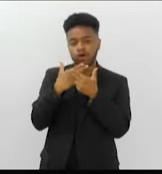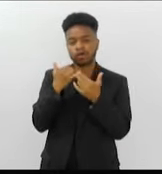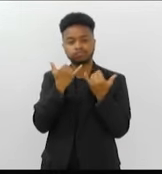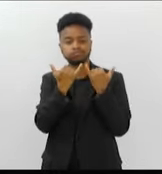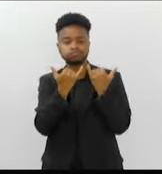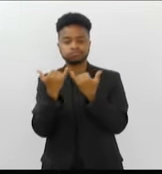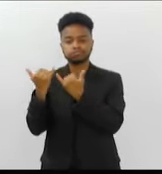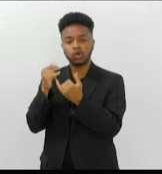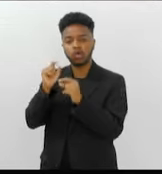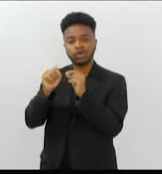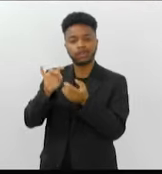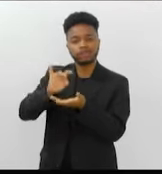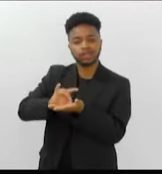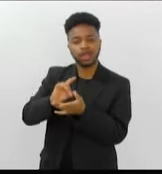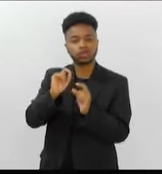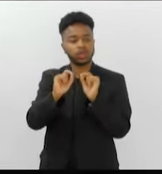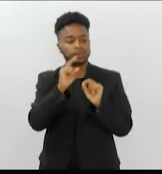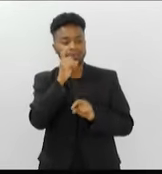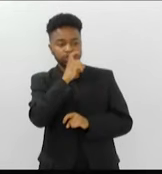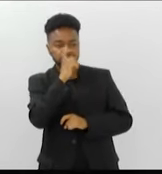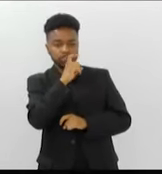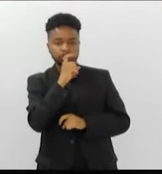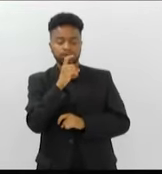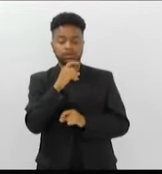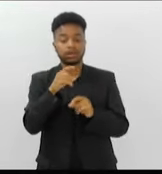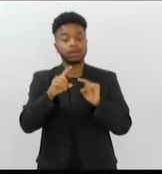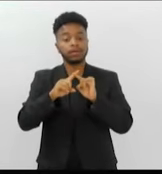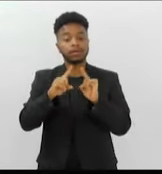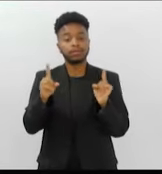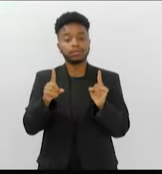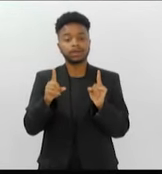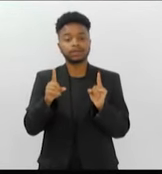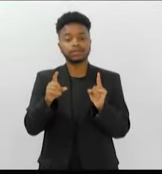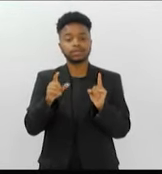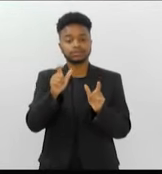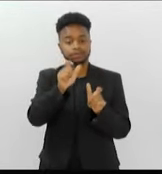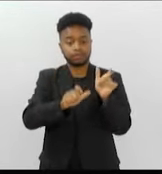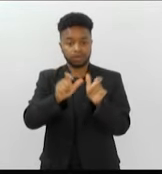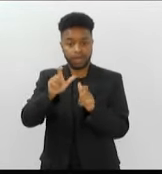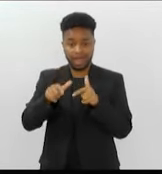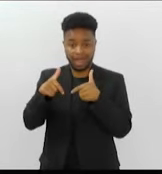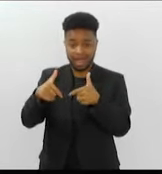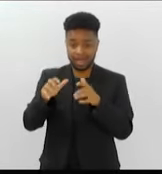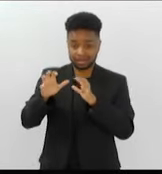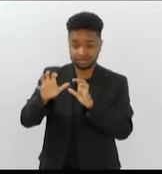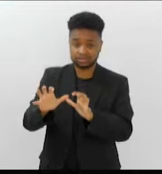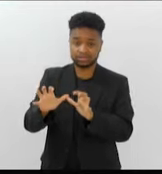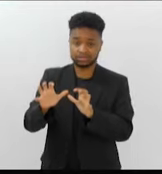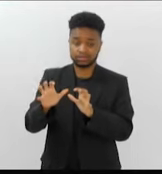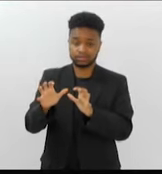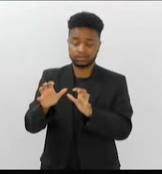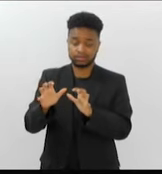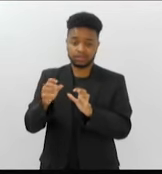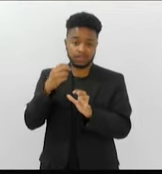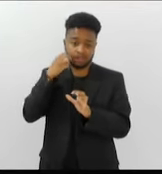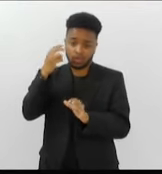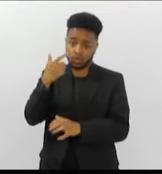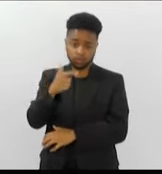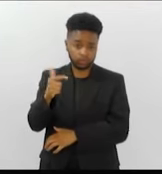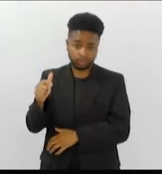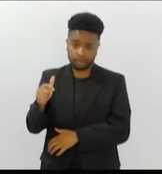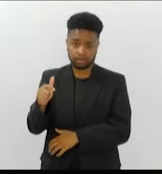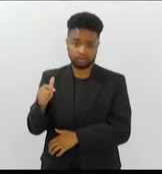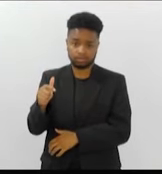é verdade, do que é mentira, e quem atua dessa forma não tem vergonha nem